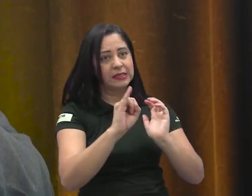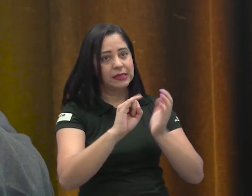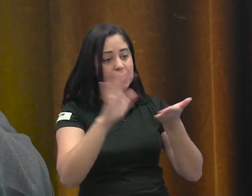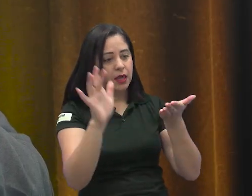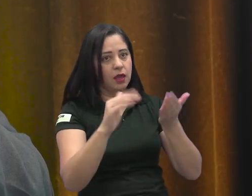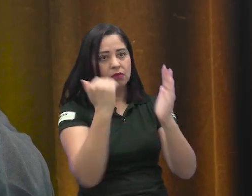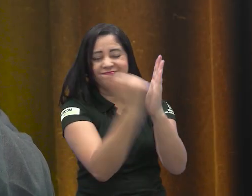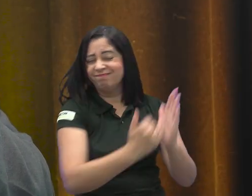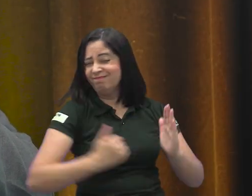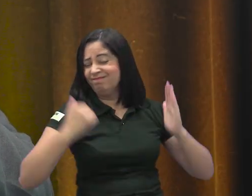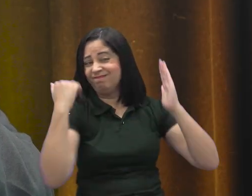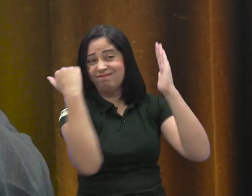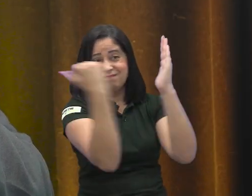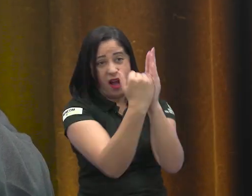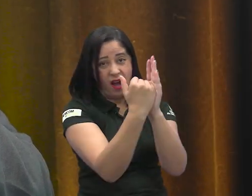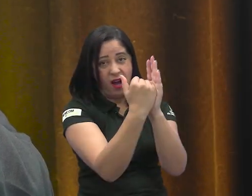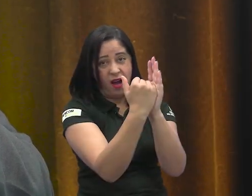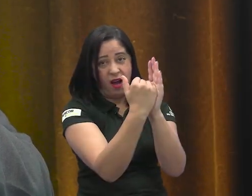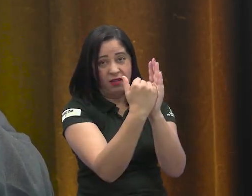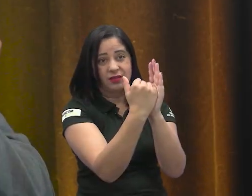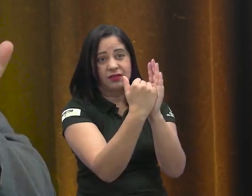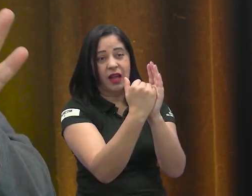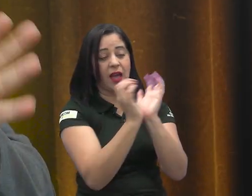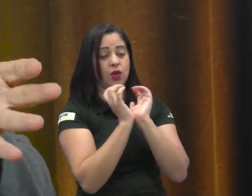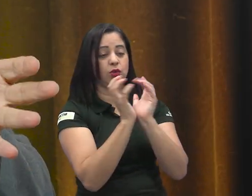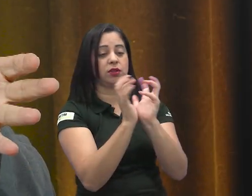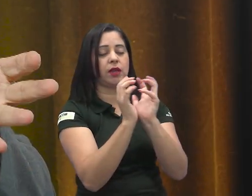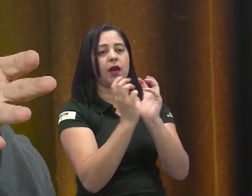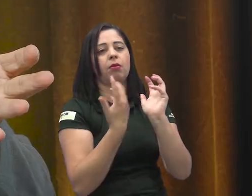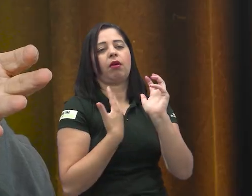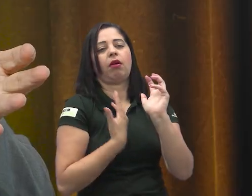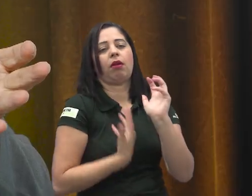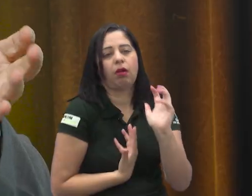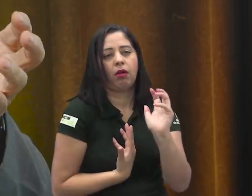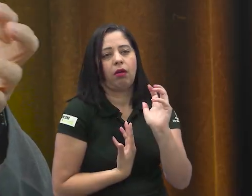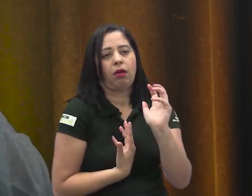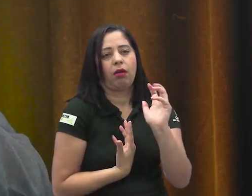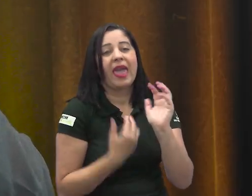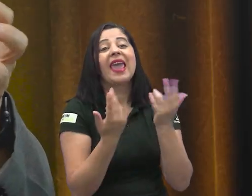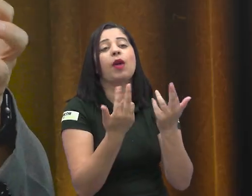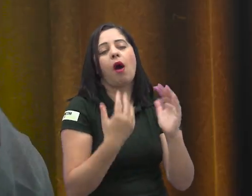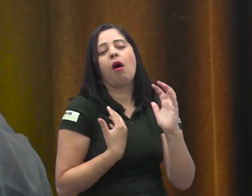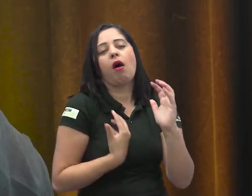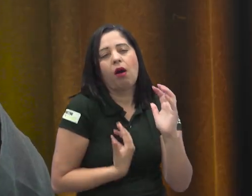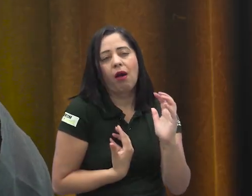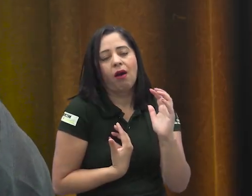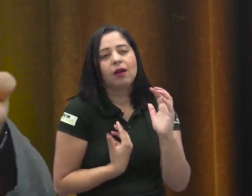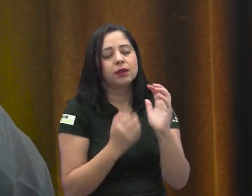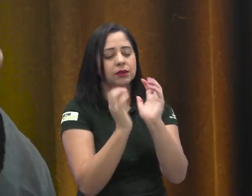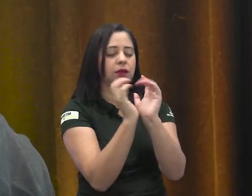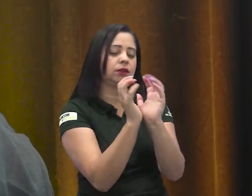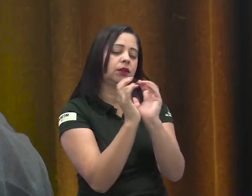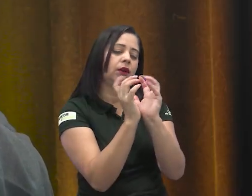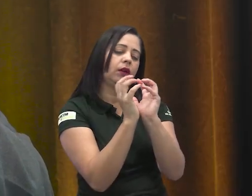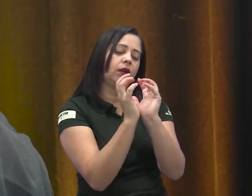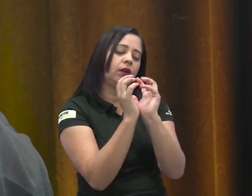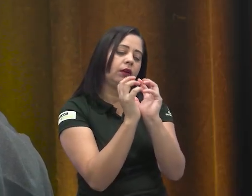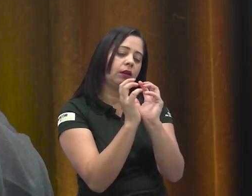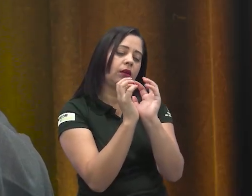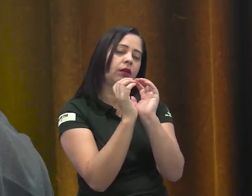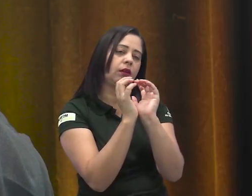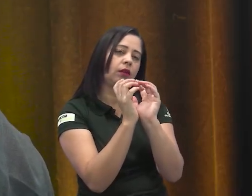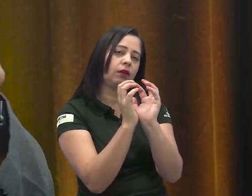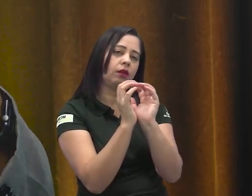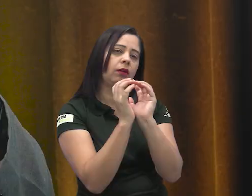exagera nesse uso, você promove uma exaustão daquele sistema. Sim. Todo o sistema biológico ele pode